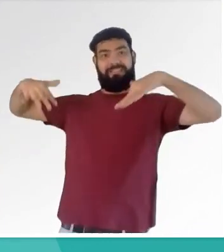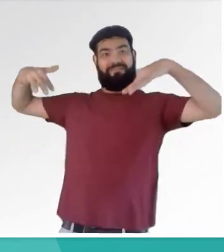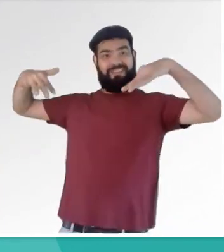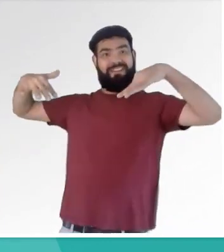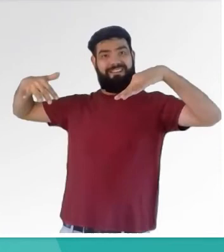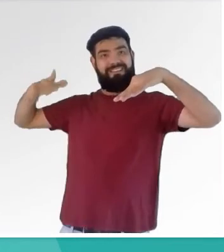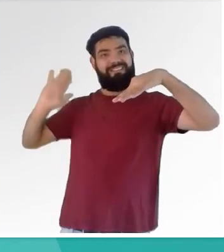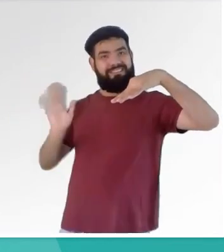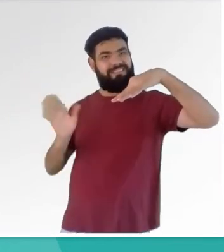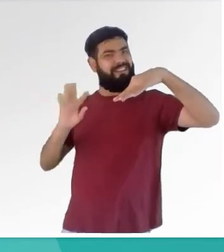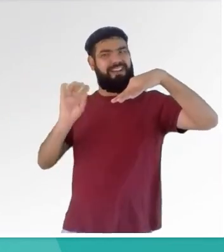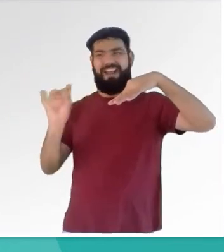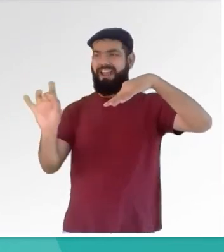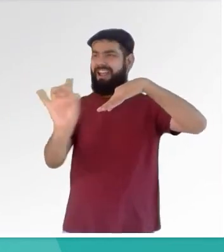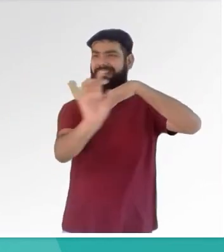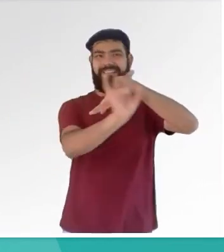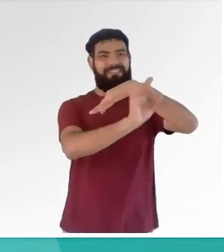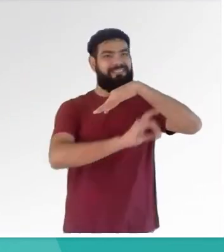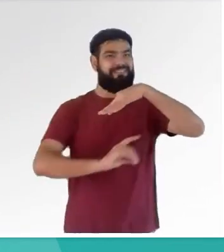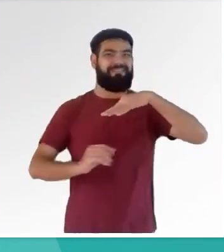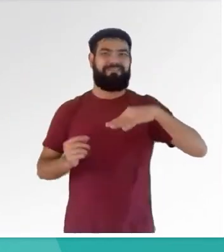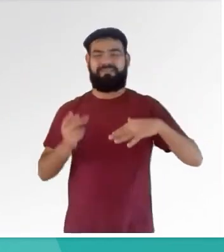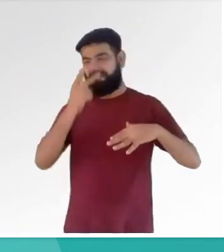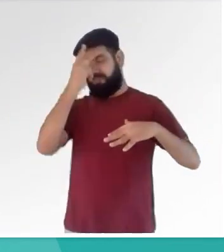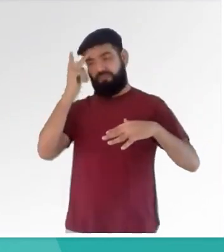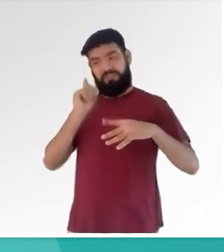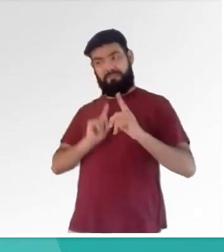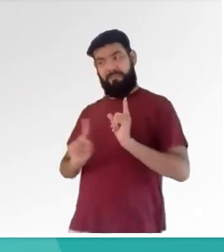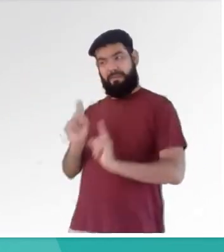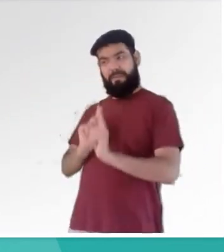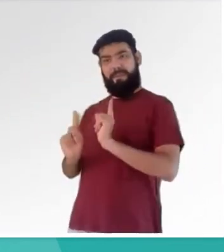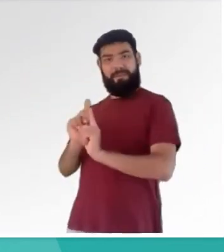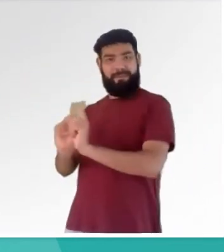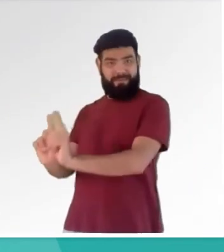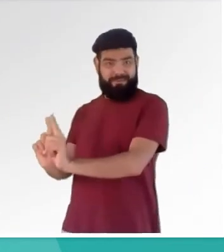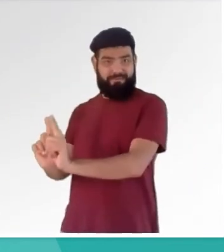que nós chamamos também de adeptos. Então vamos ver isso aí.